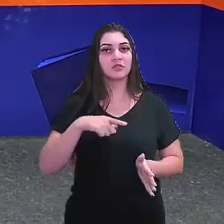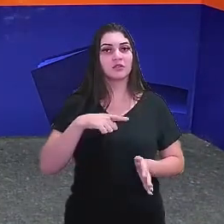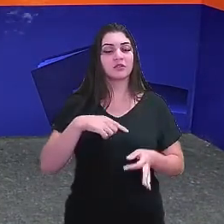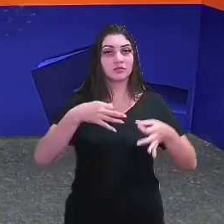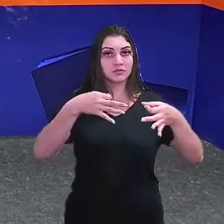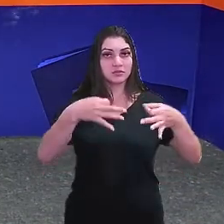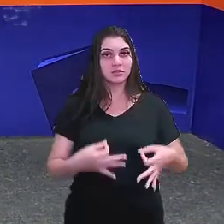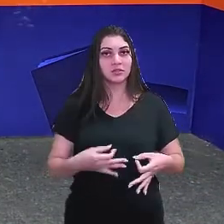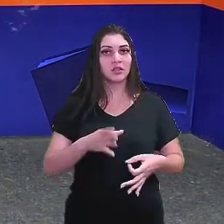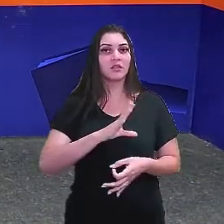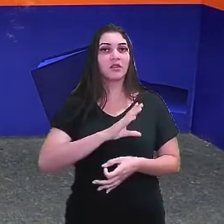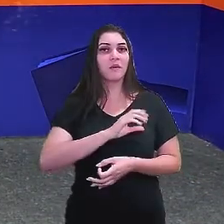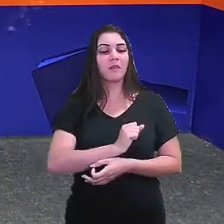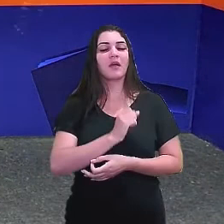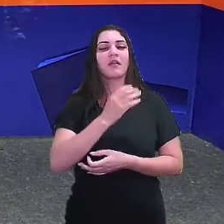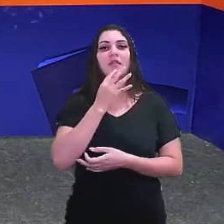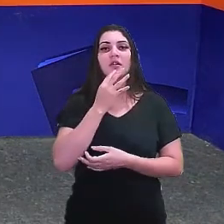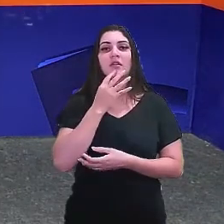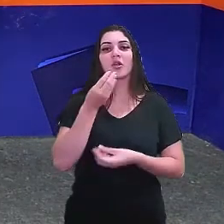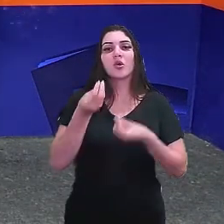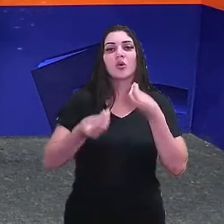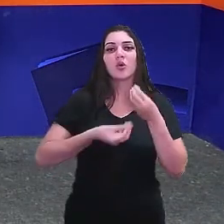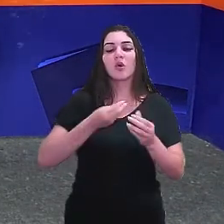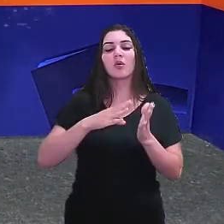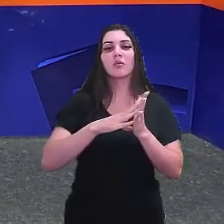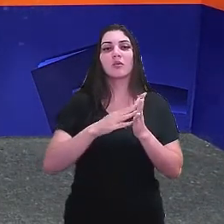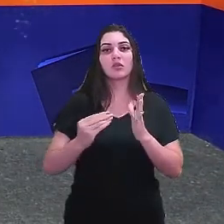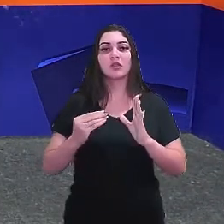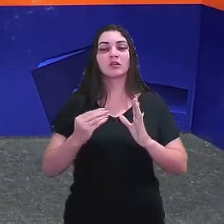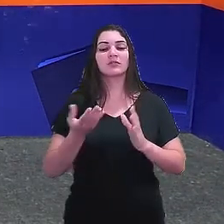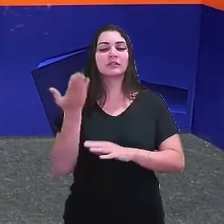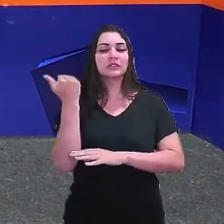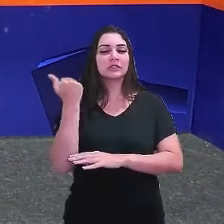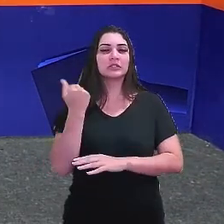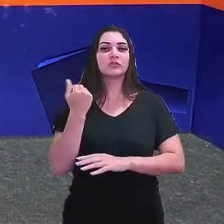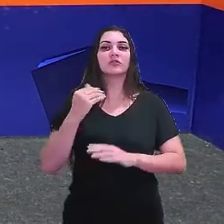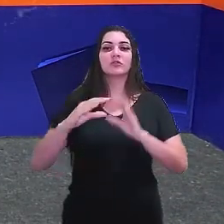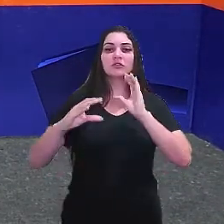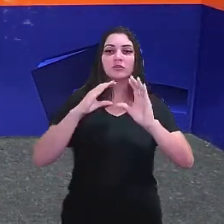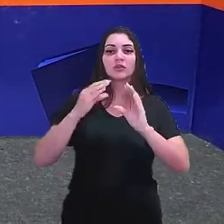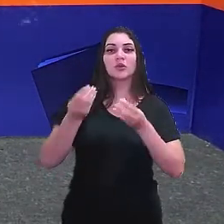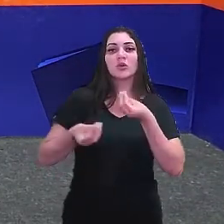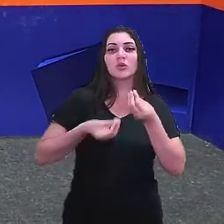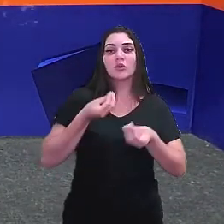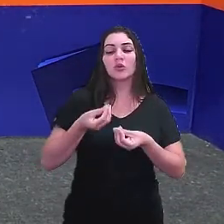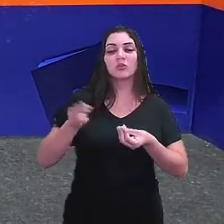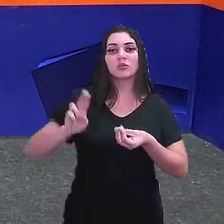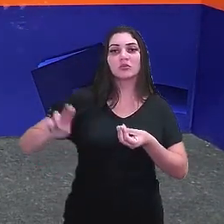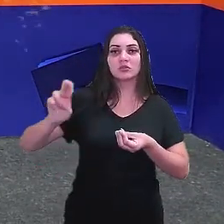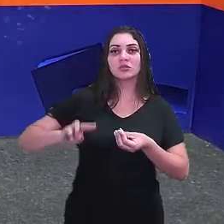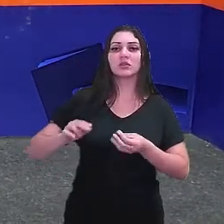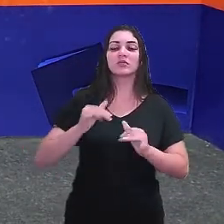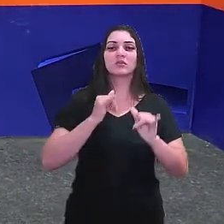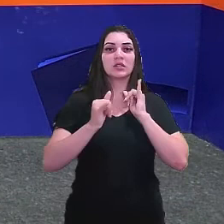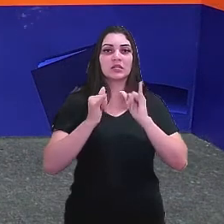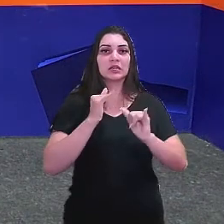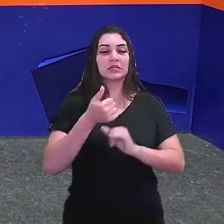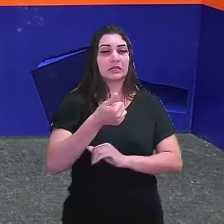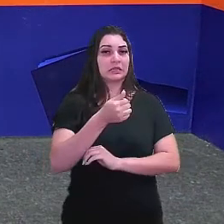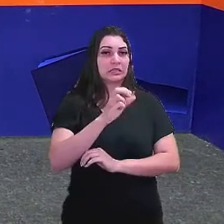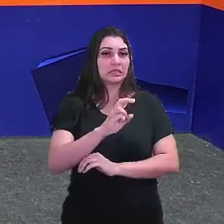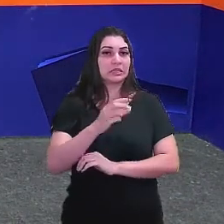vão amar conhecer como eram os modelos antigos de comunicação, como era que utilizamos a internet há 15, 20 anos